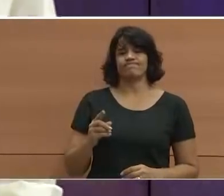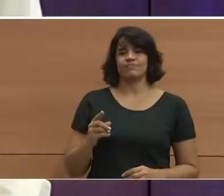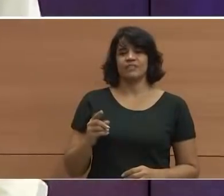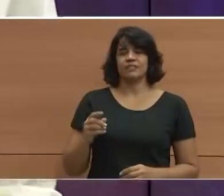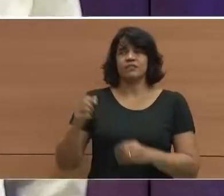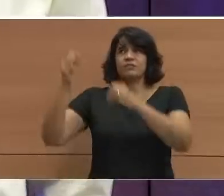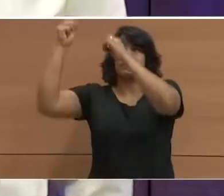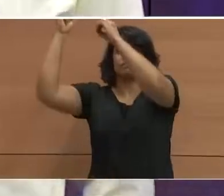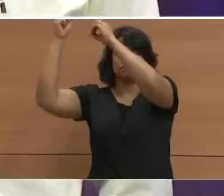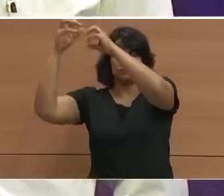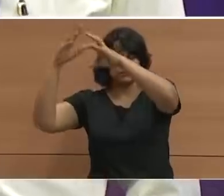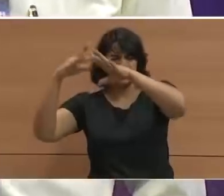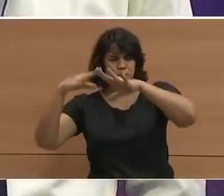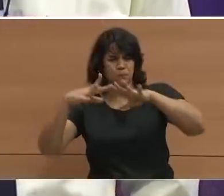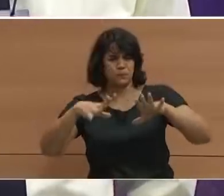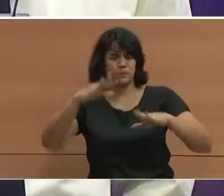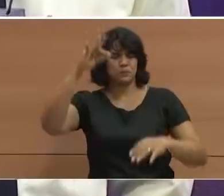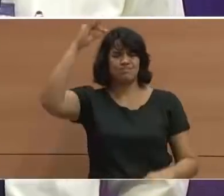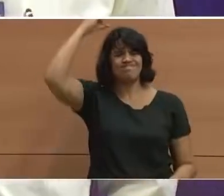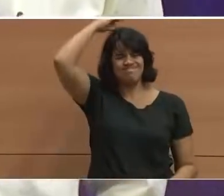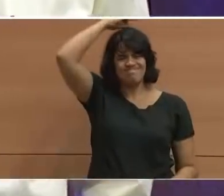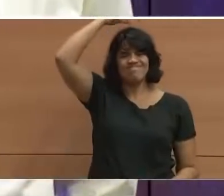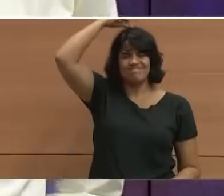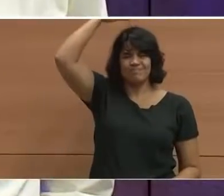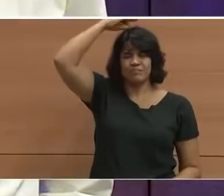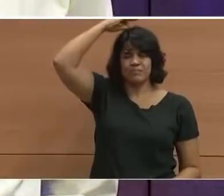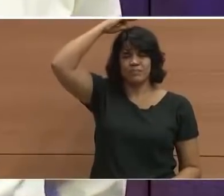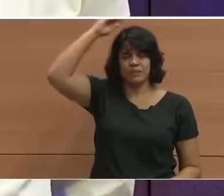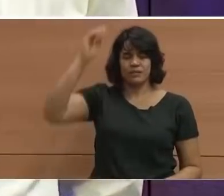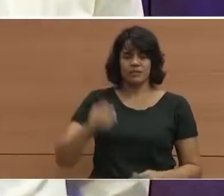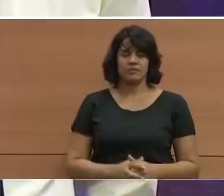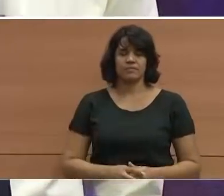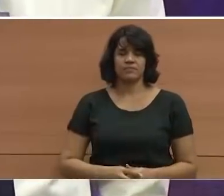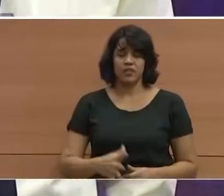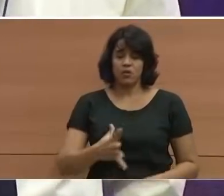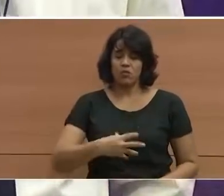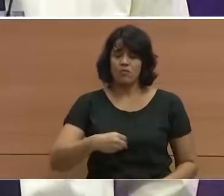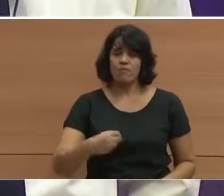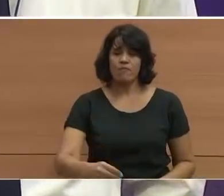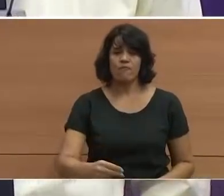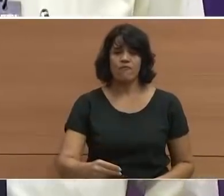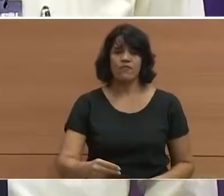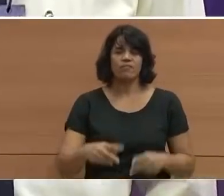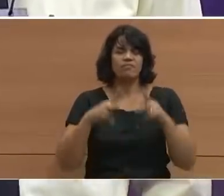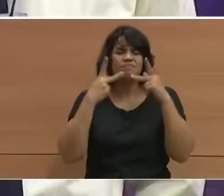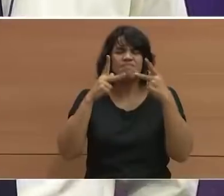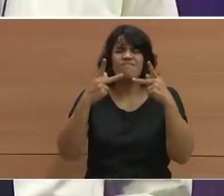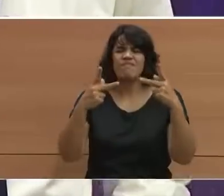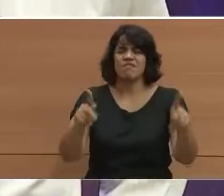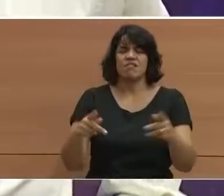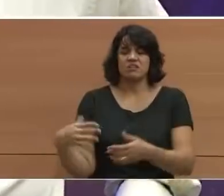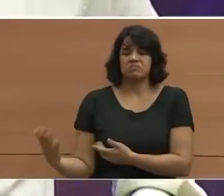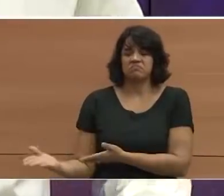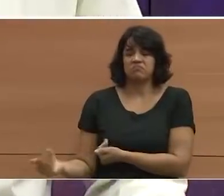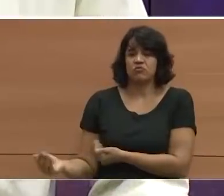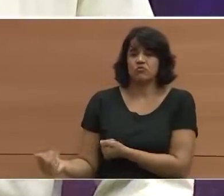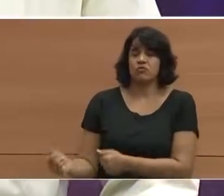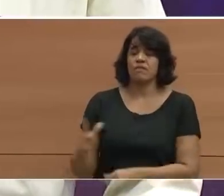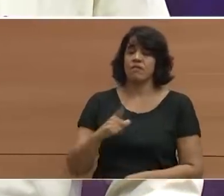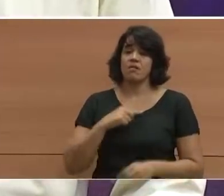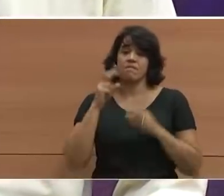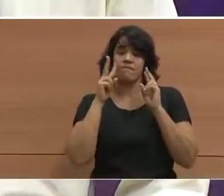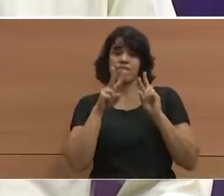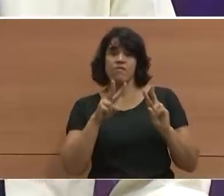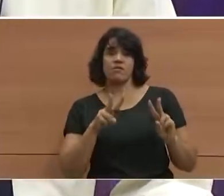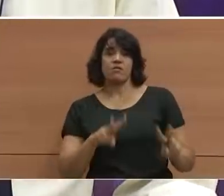do meu espírito sobre toda a carne. Vossos filhos e vossas filhas profetizarão, vossos jovens terão visões e